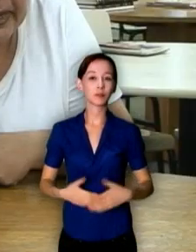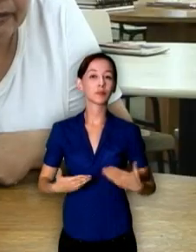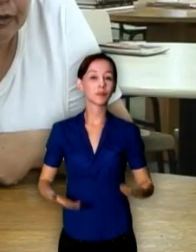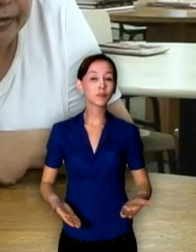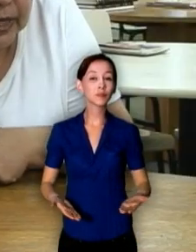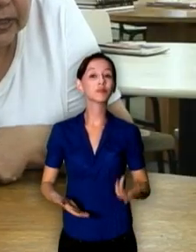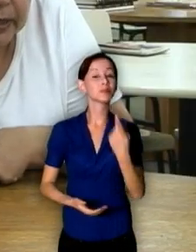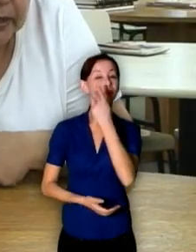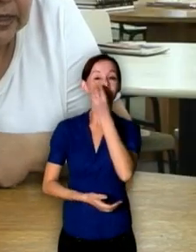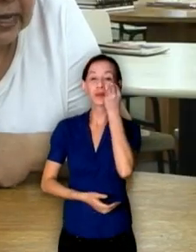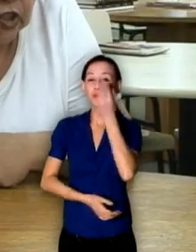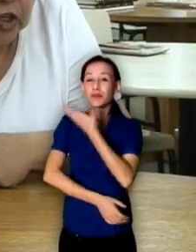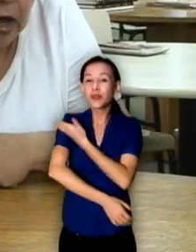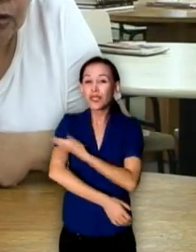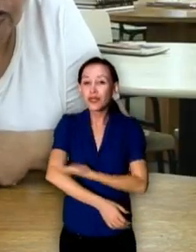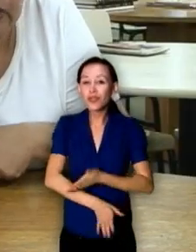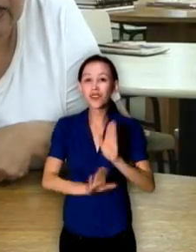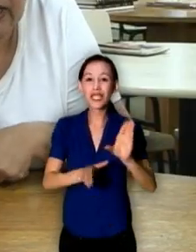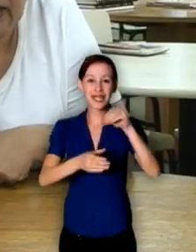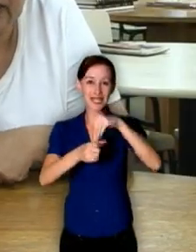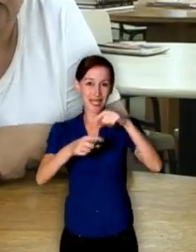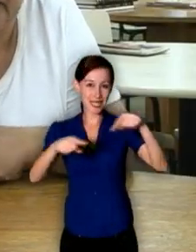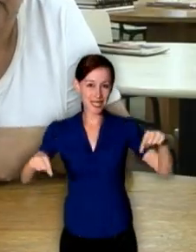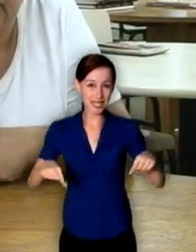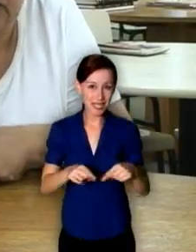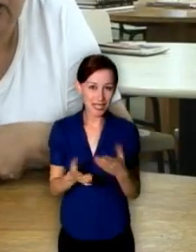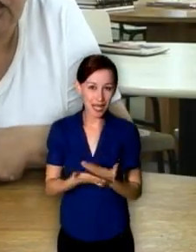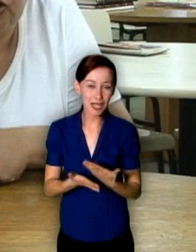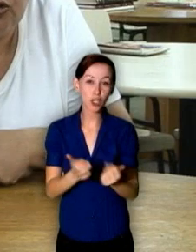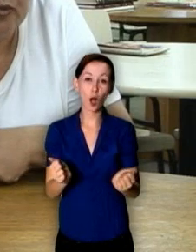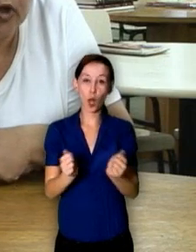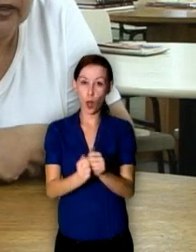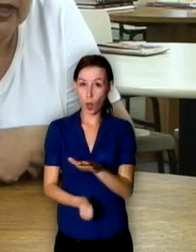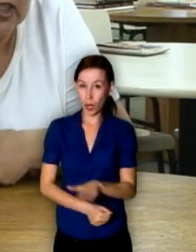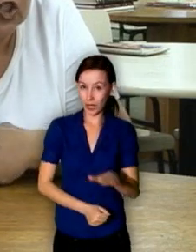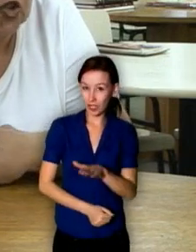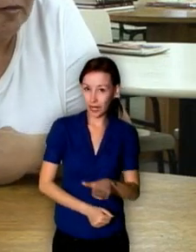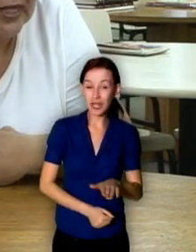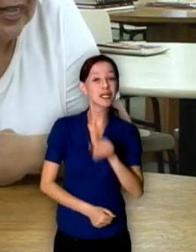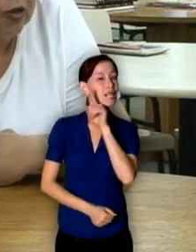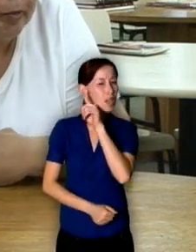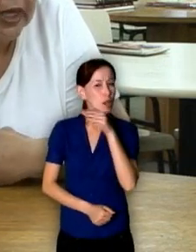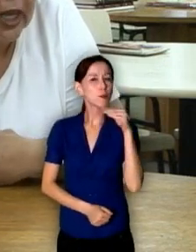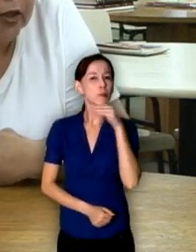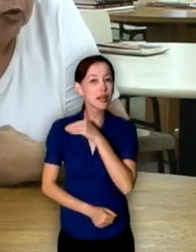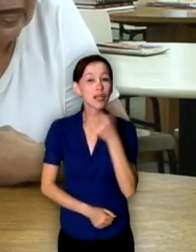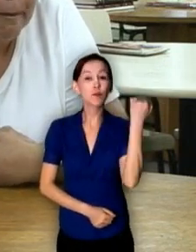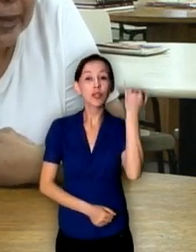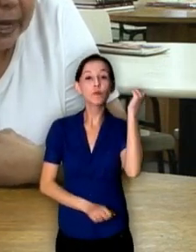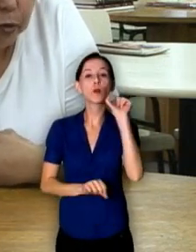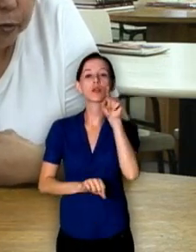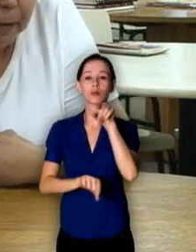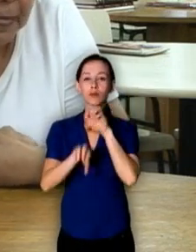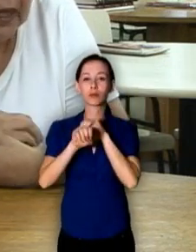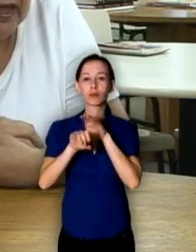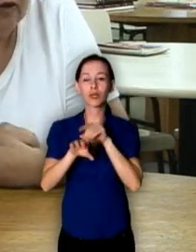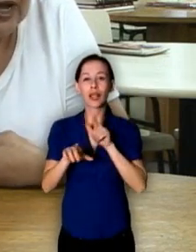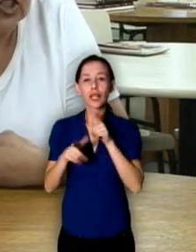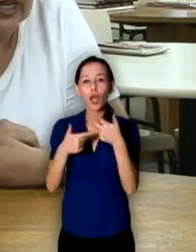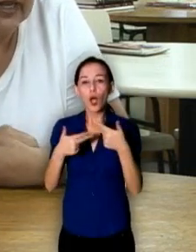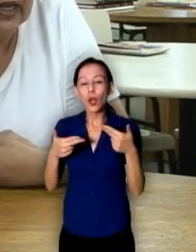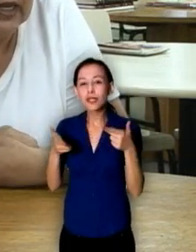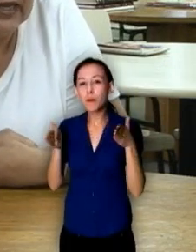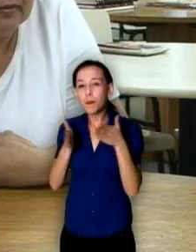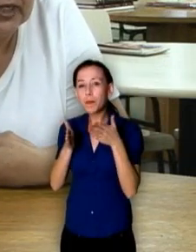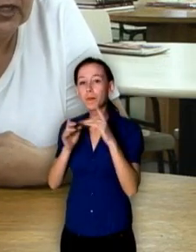Pela minha vivência em sala de aula com as crianças, eu percebo o seguinte: o importante é a gente começar do pequeno, do que está perto. Eu